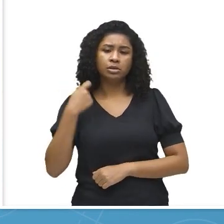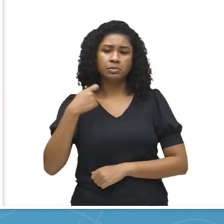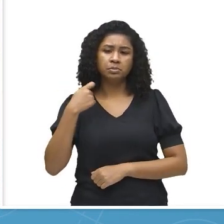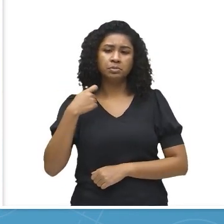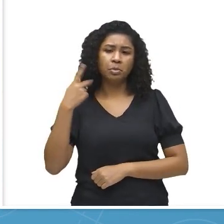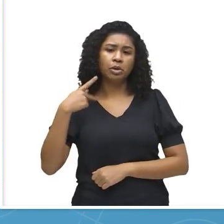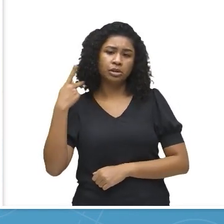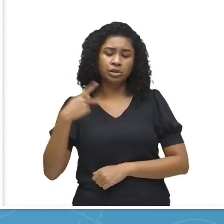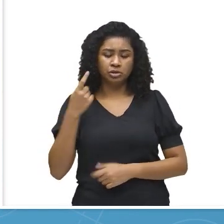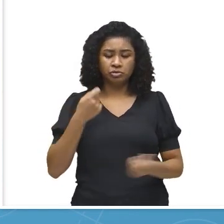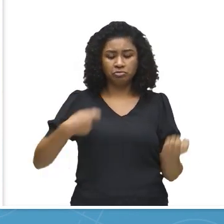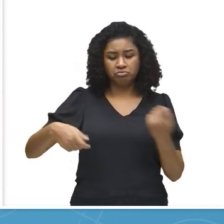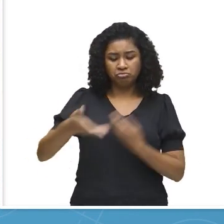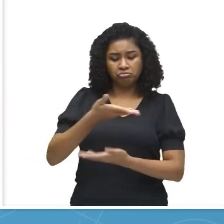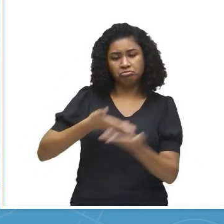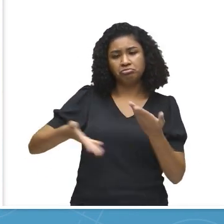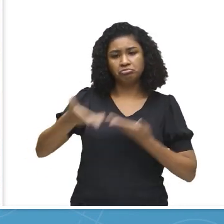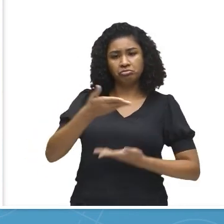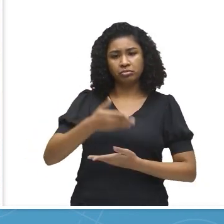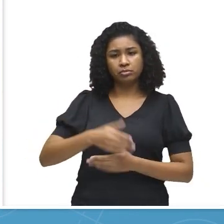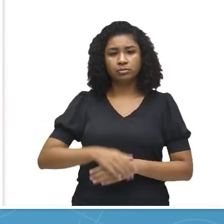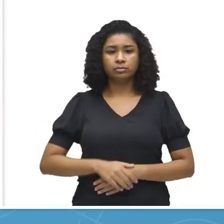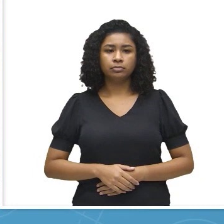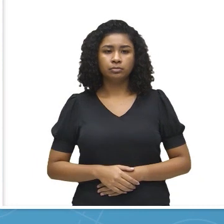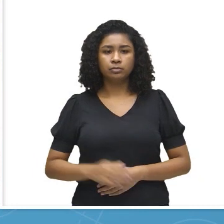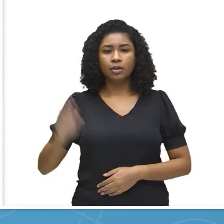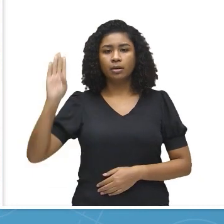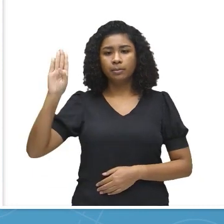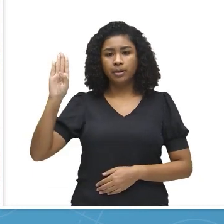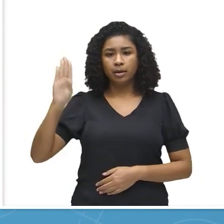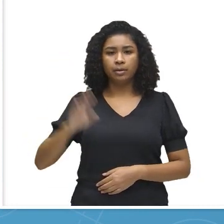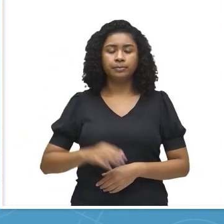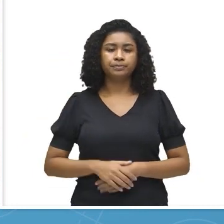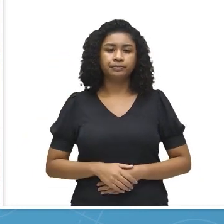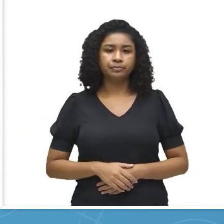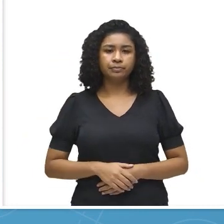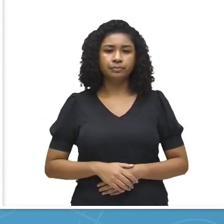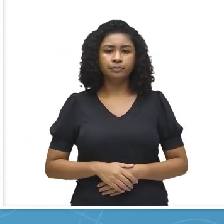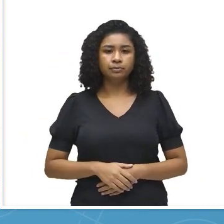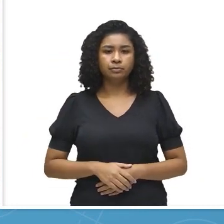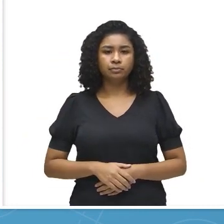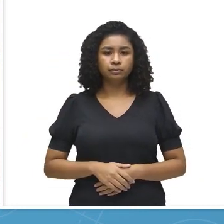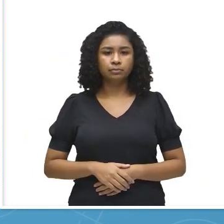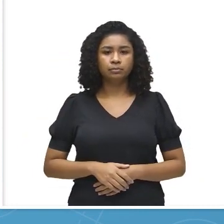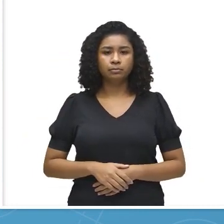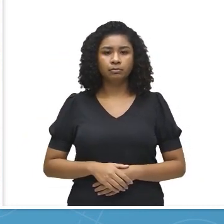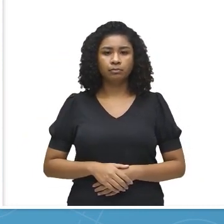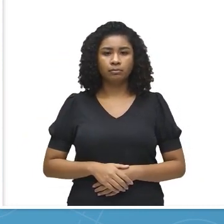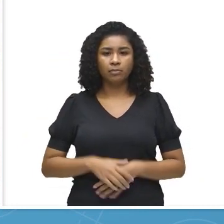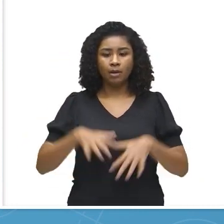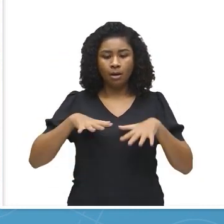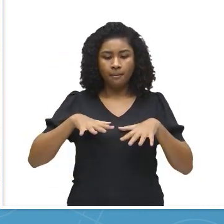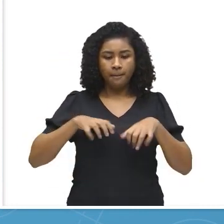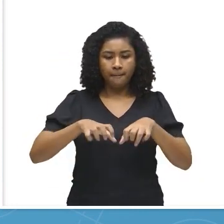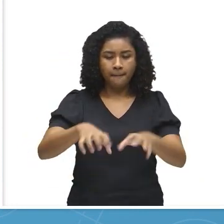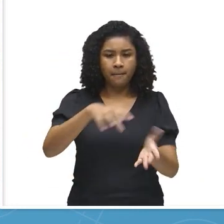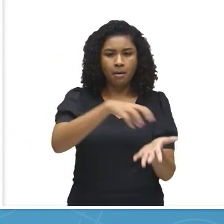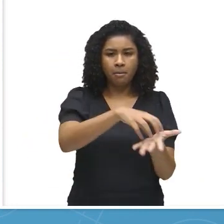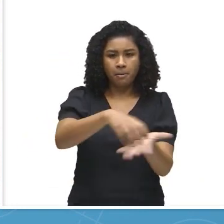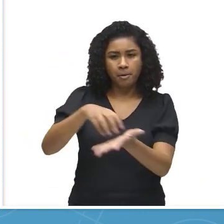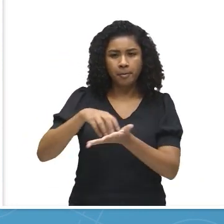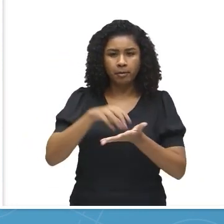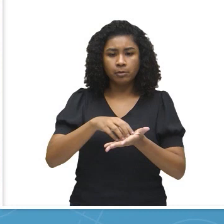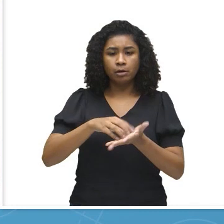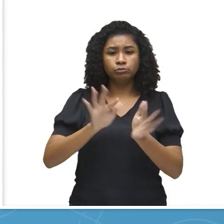Letra B, fomento ao processo de descolonização da África, iniciada na década de